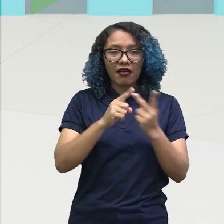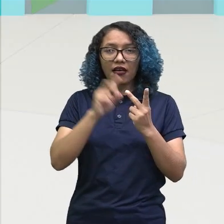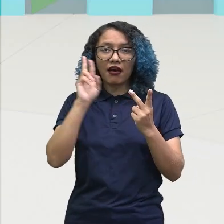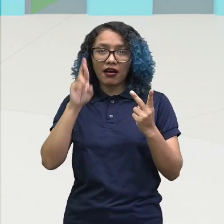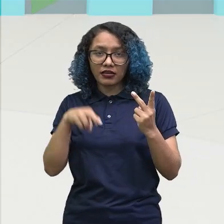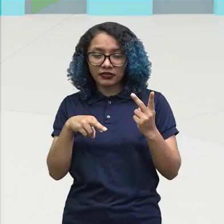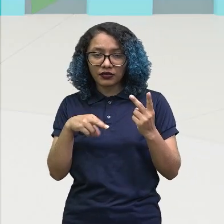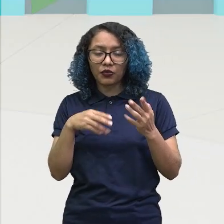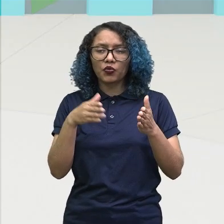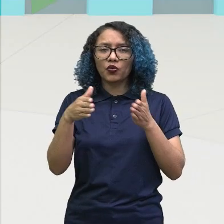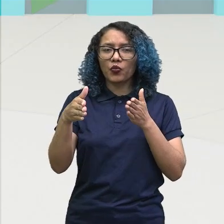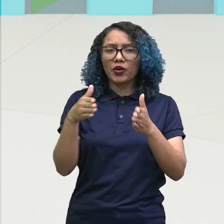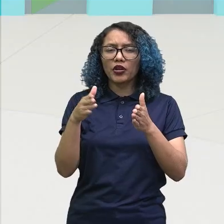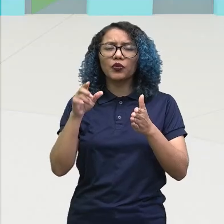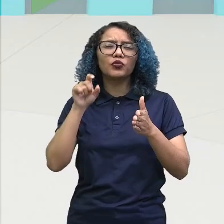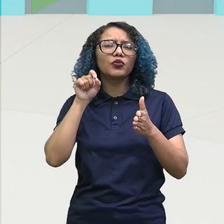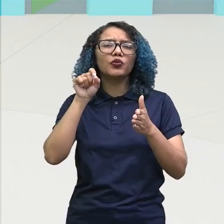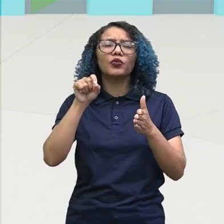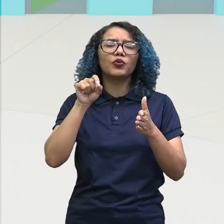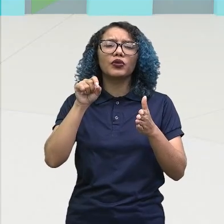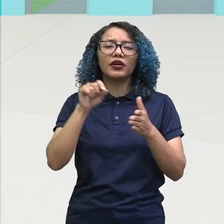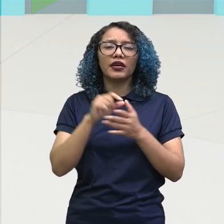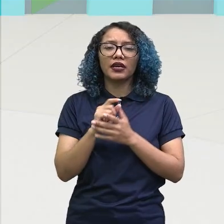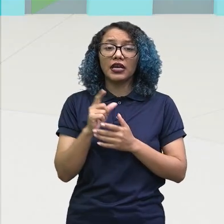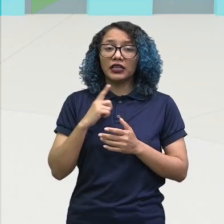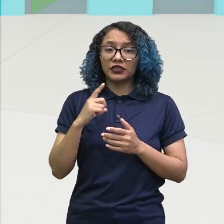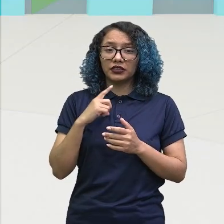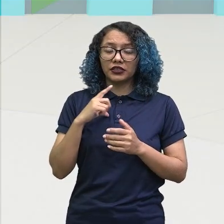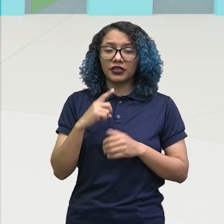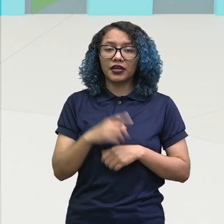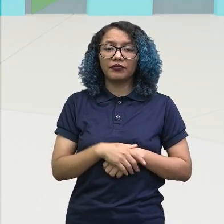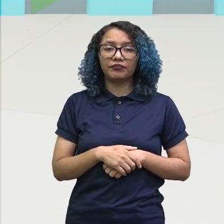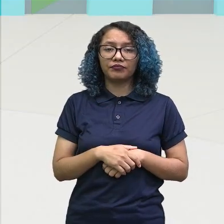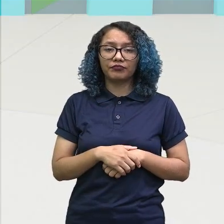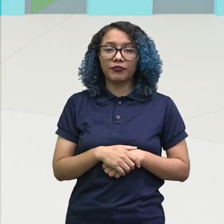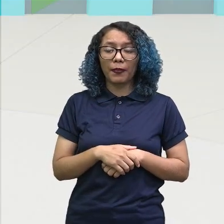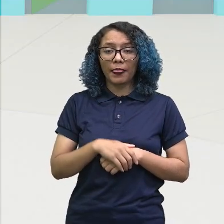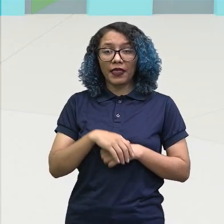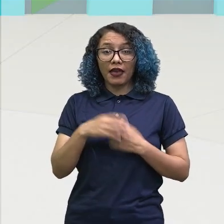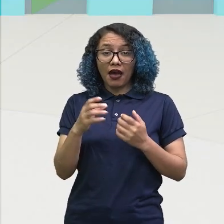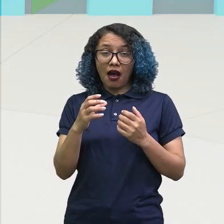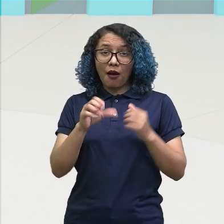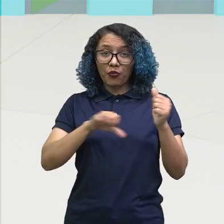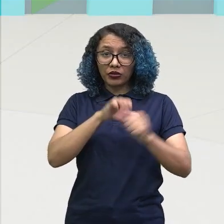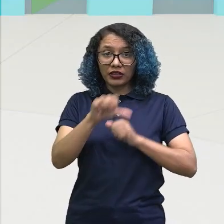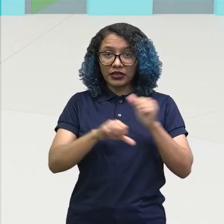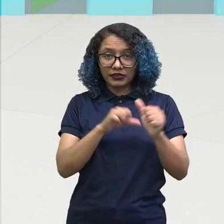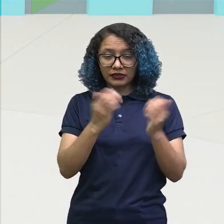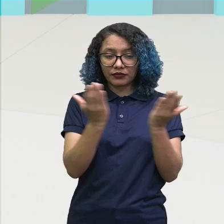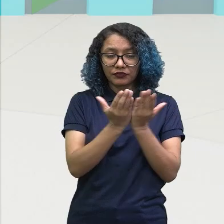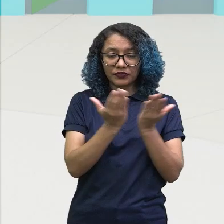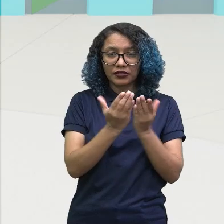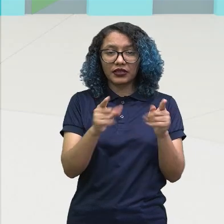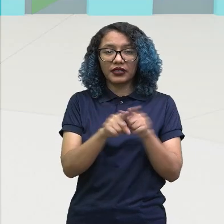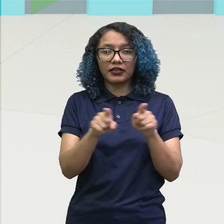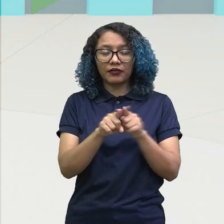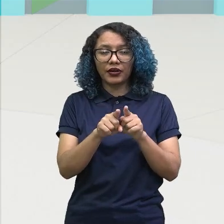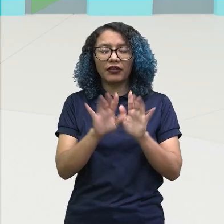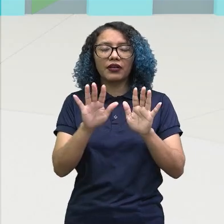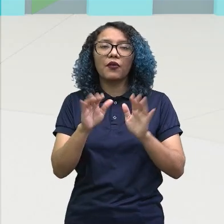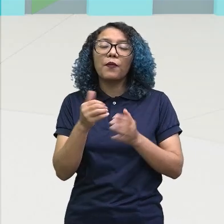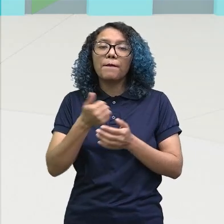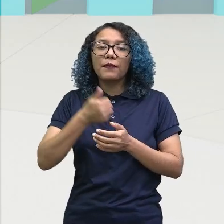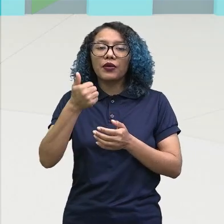estávamos vivenciando a contra-reforma católica e a reforma protestante. Na verdade, foi o contrário.